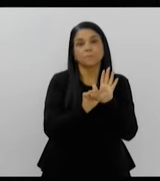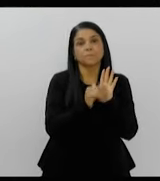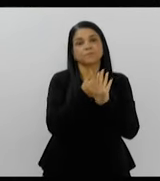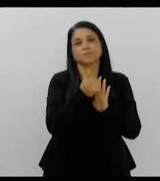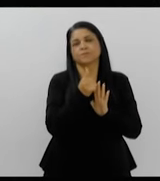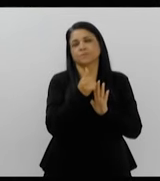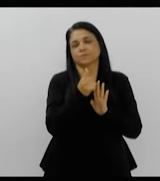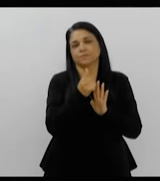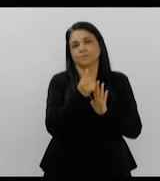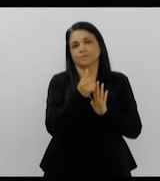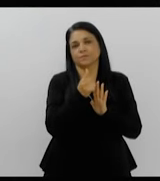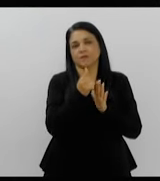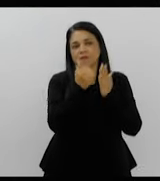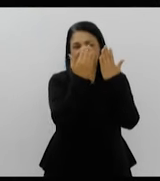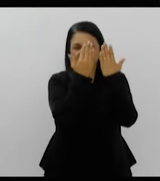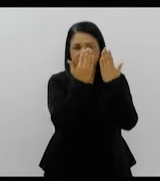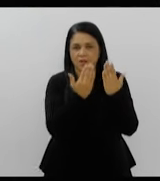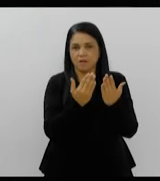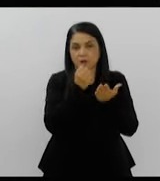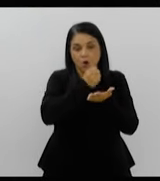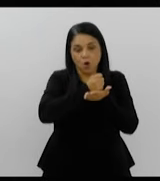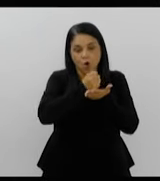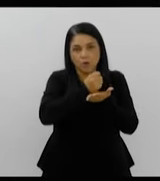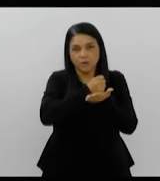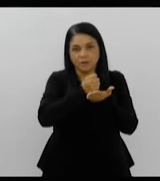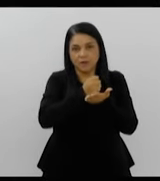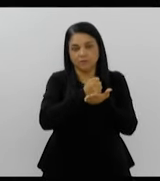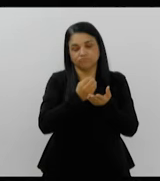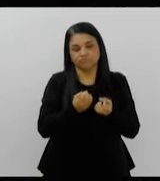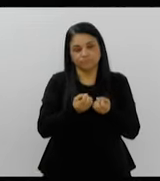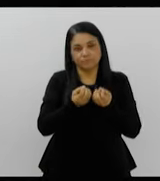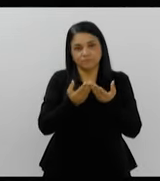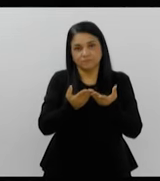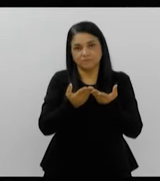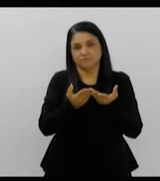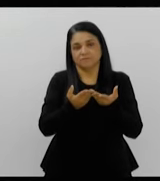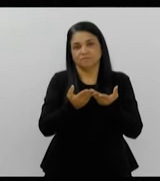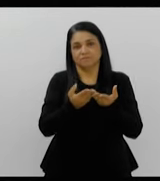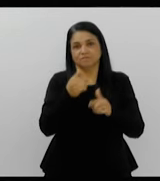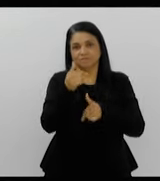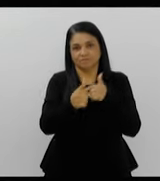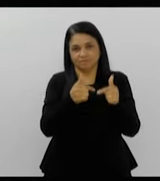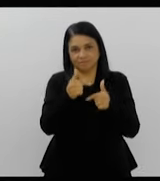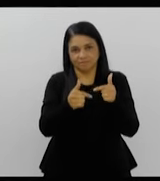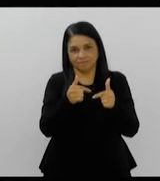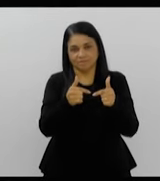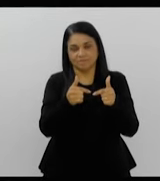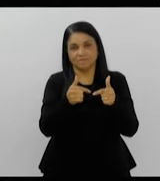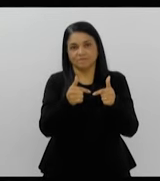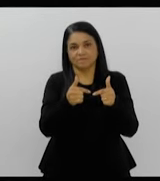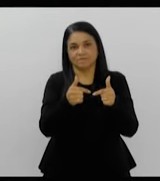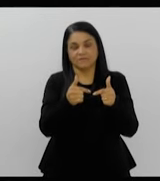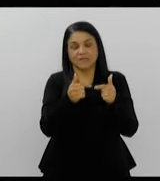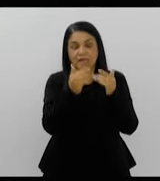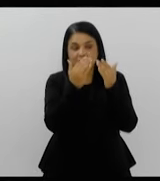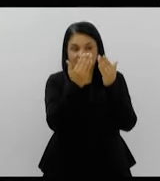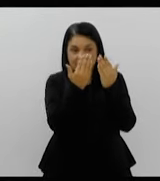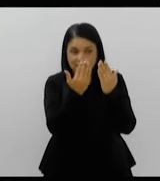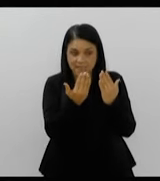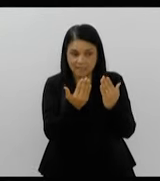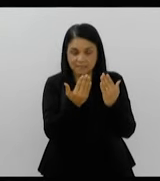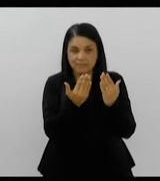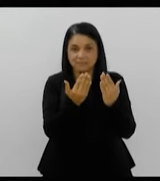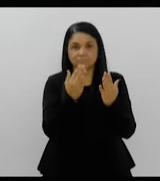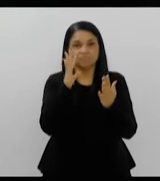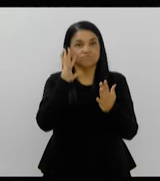primeiramente, avaliar os contratos de concessão vigentes e, com base nessa análise,